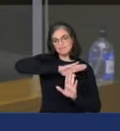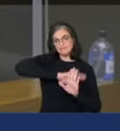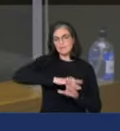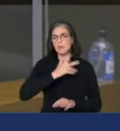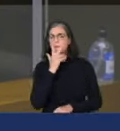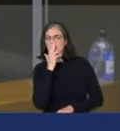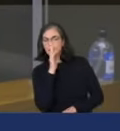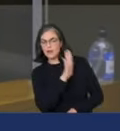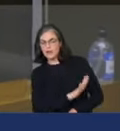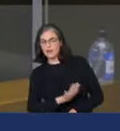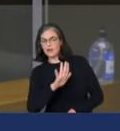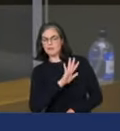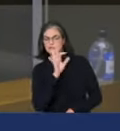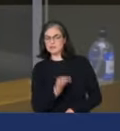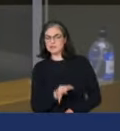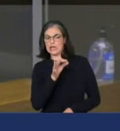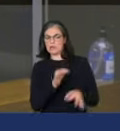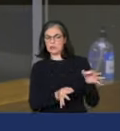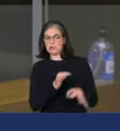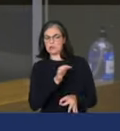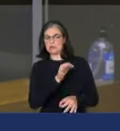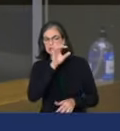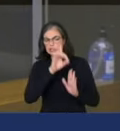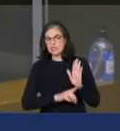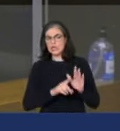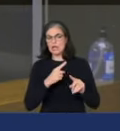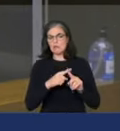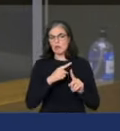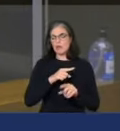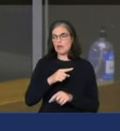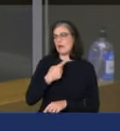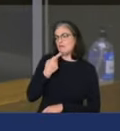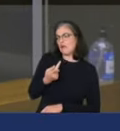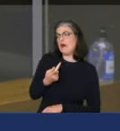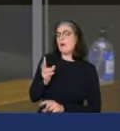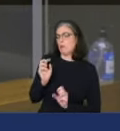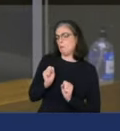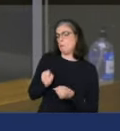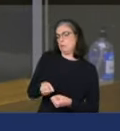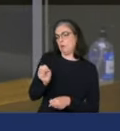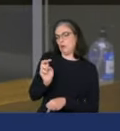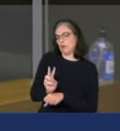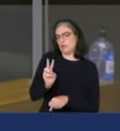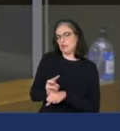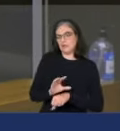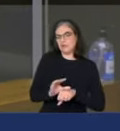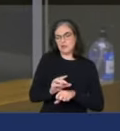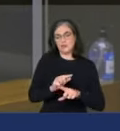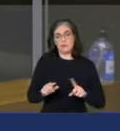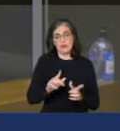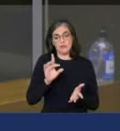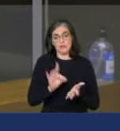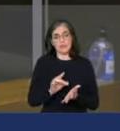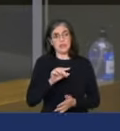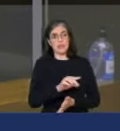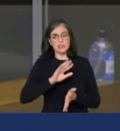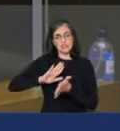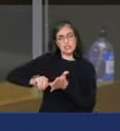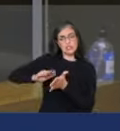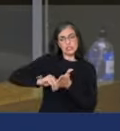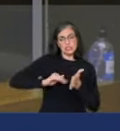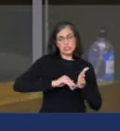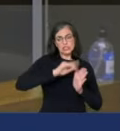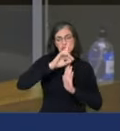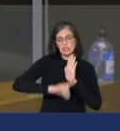porque sob o pretexto de proteger a democracia eles vêm vilipendiando as liberdades e garantias